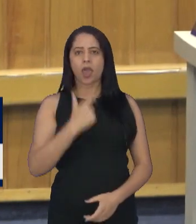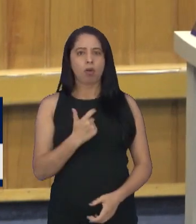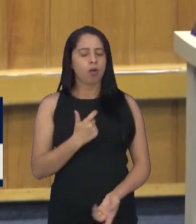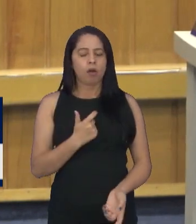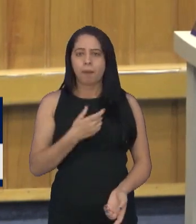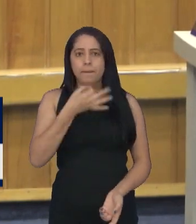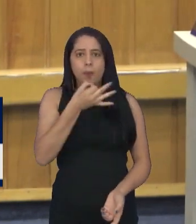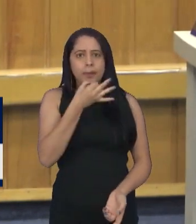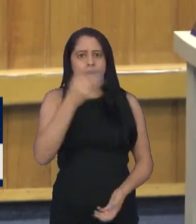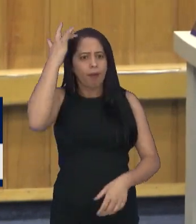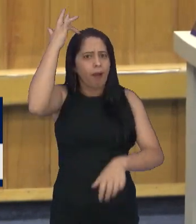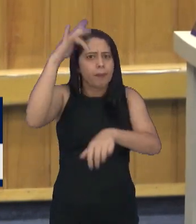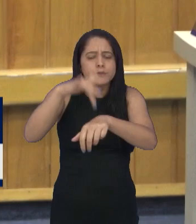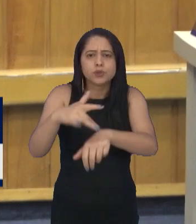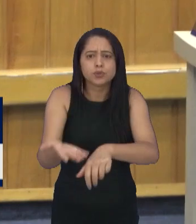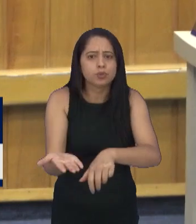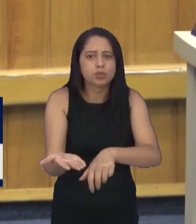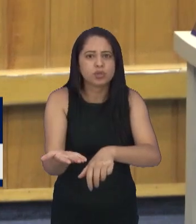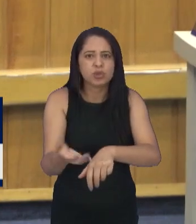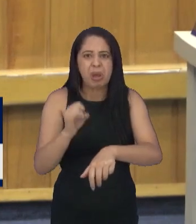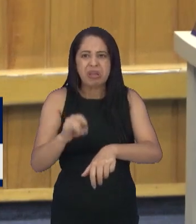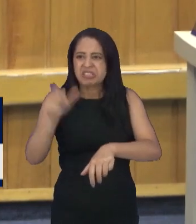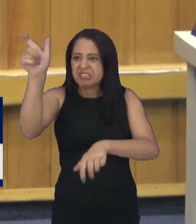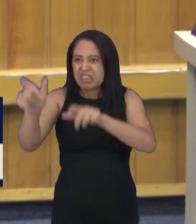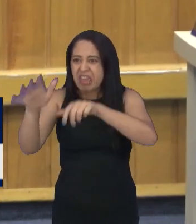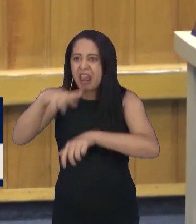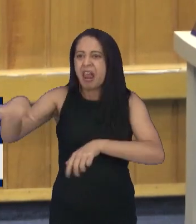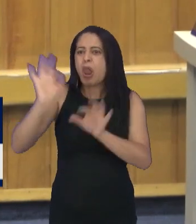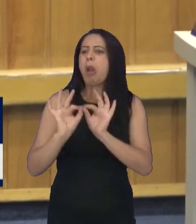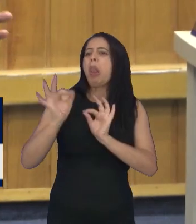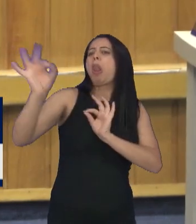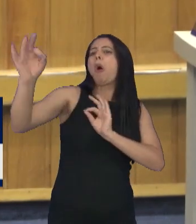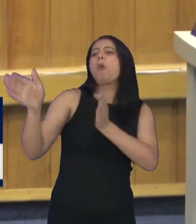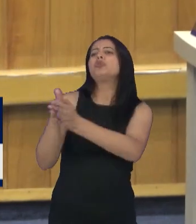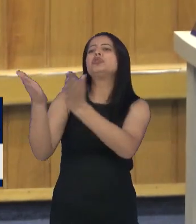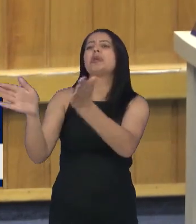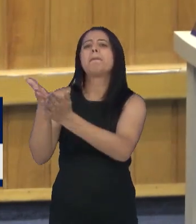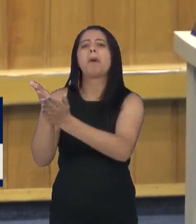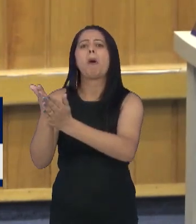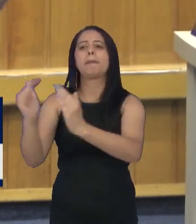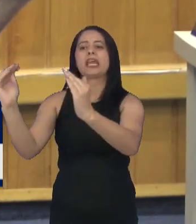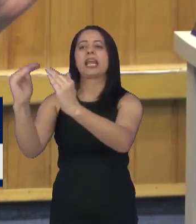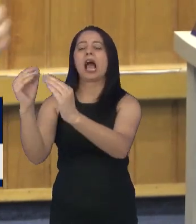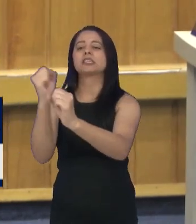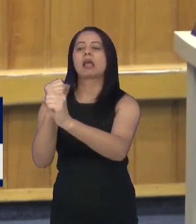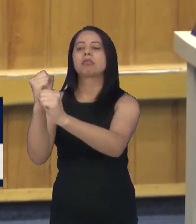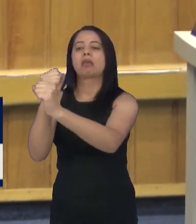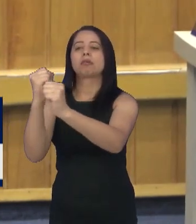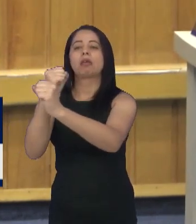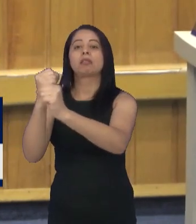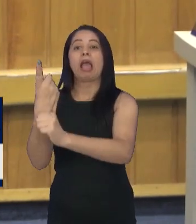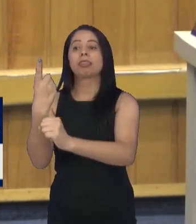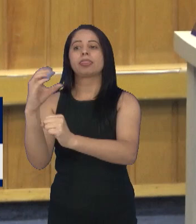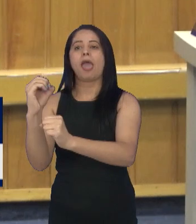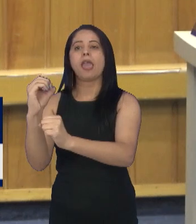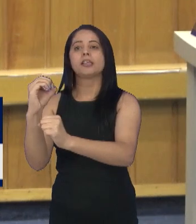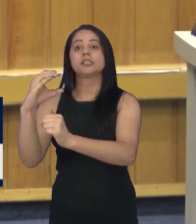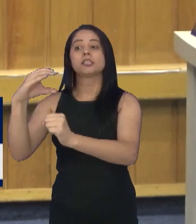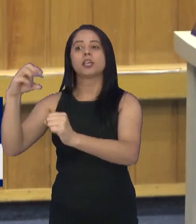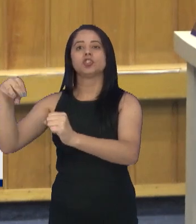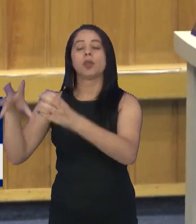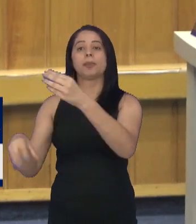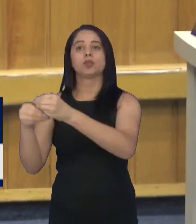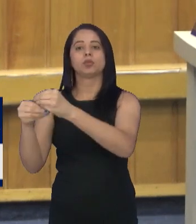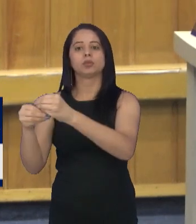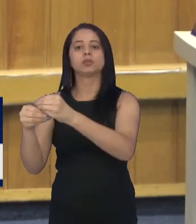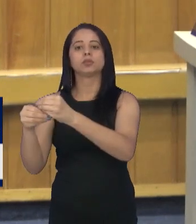indignação, porque quando é um pobre lá do fim do mundo, se ele faz uma construção com 10 centímetros a menos, com 10 centímetros a